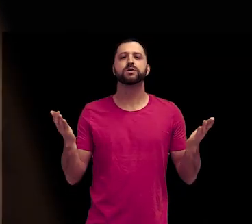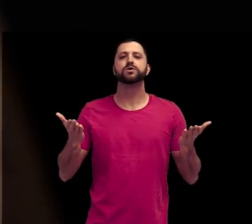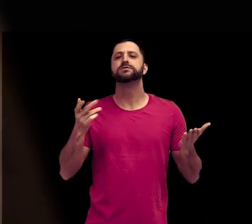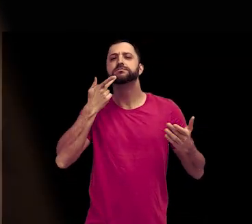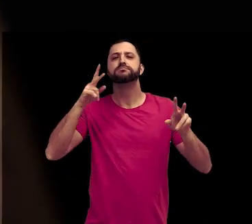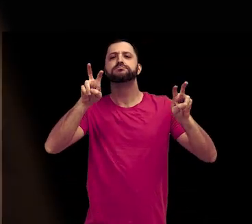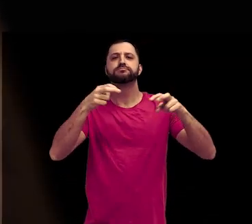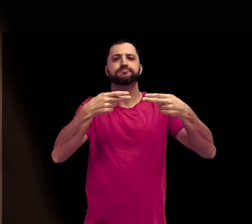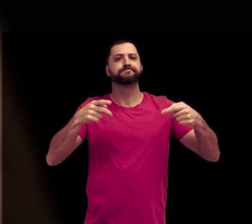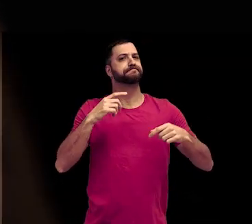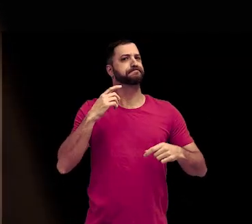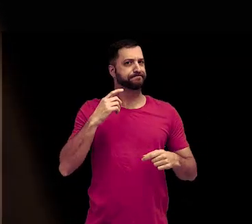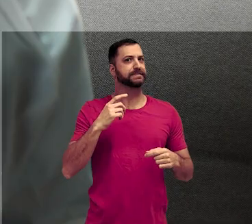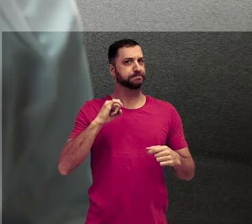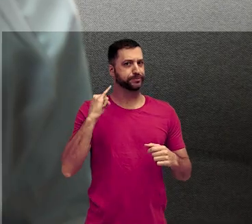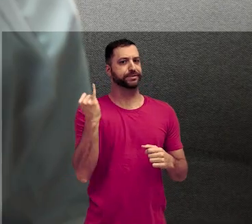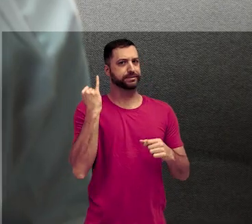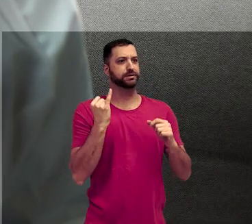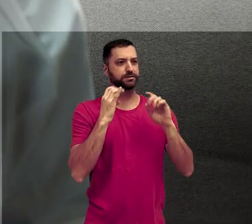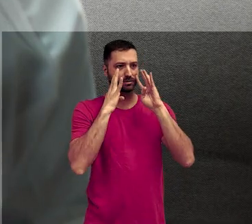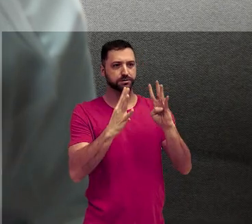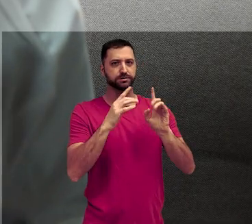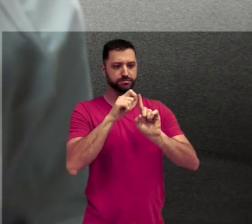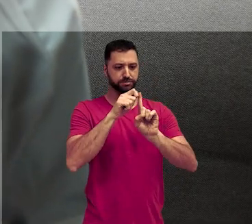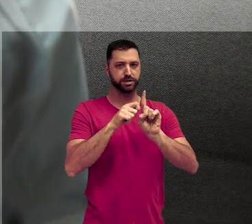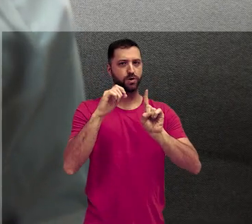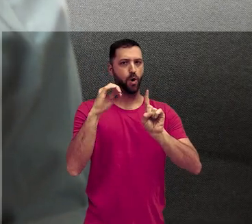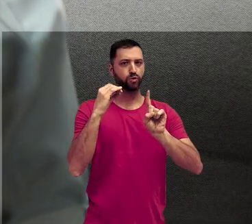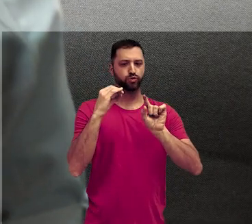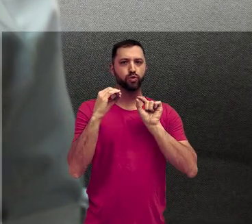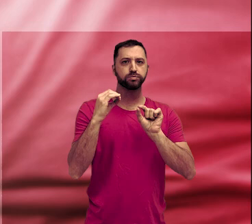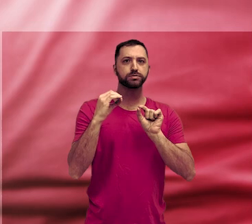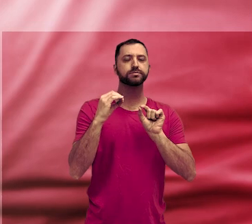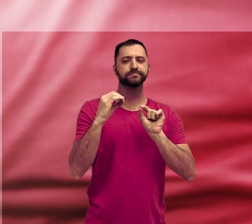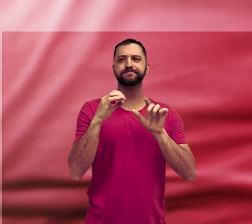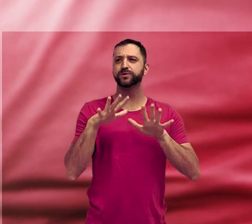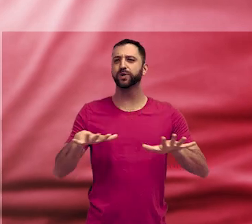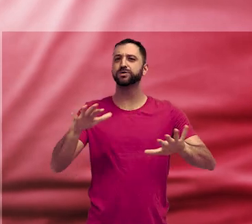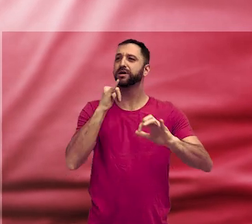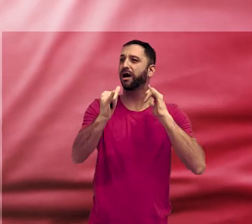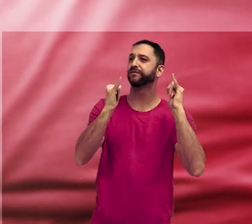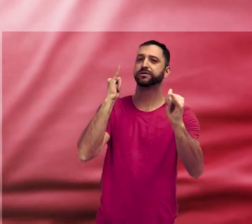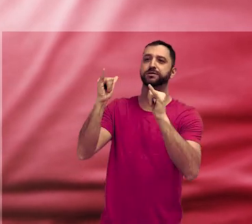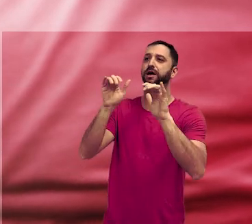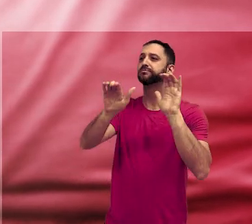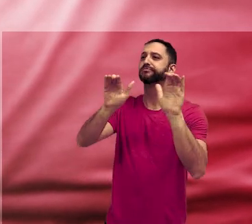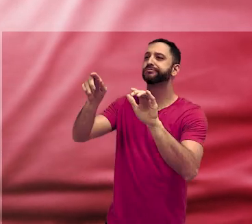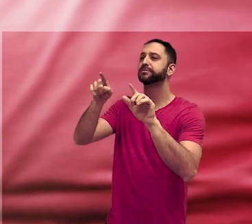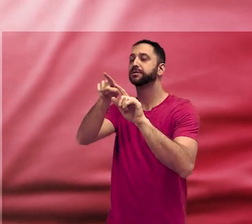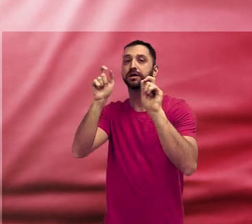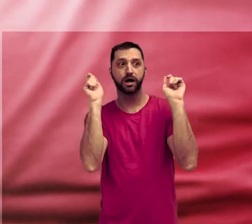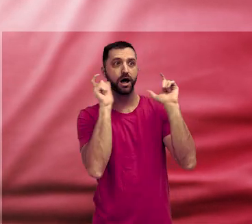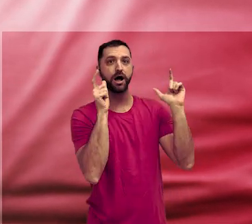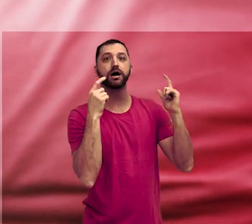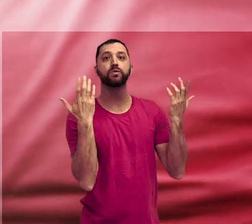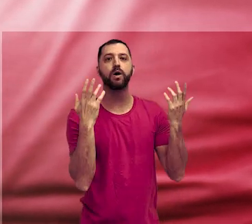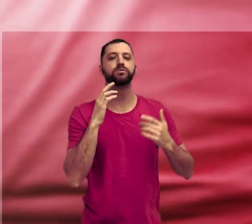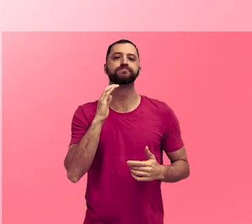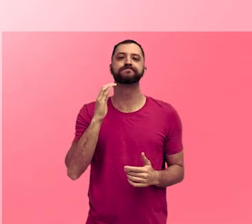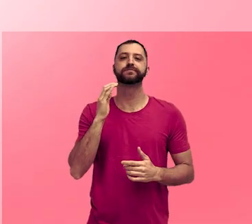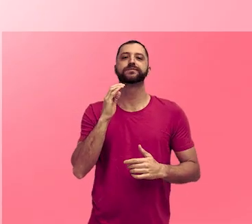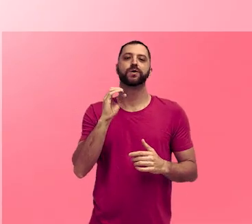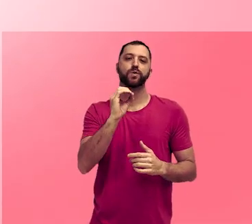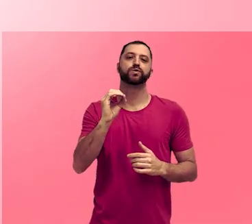Hoje vamos falar de um assunto sério. Nesse mês de outubro, vamos abrir espaço para uma causa que nos une e